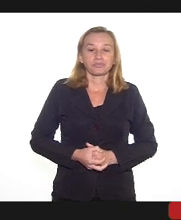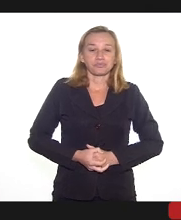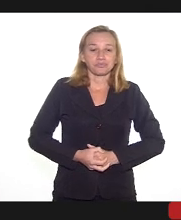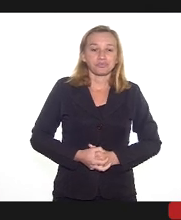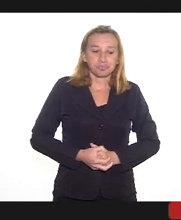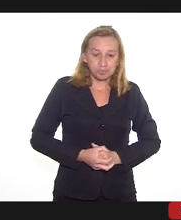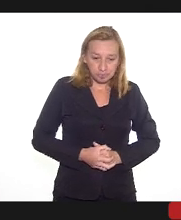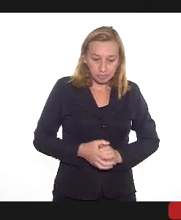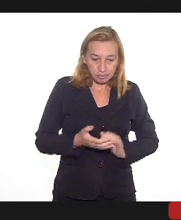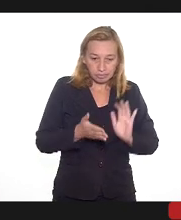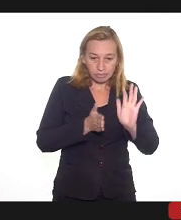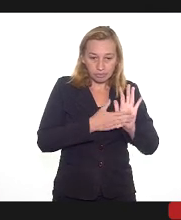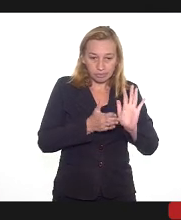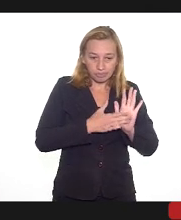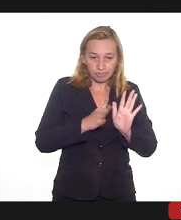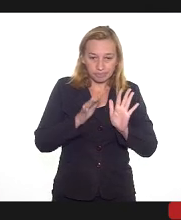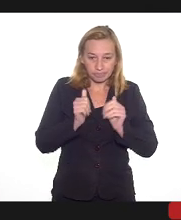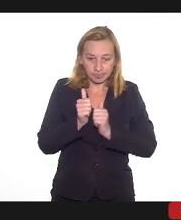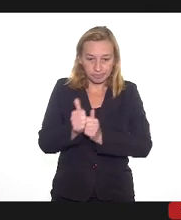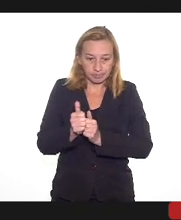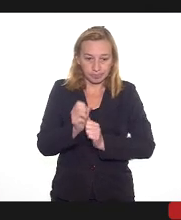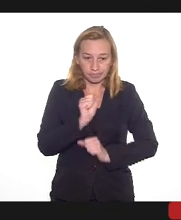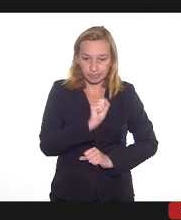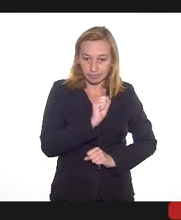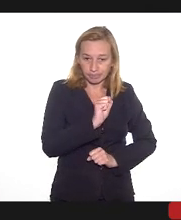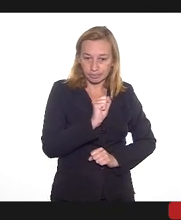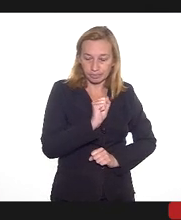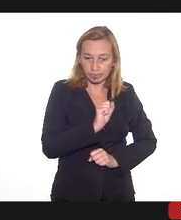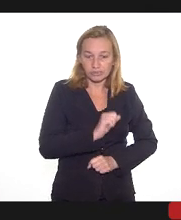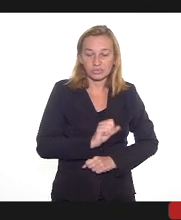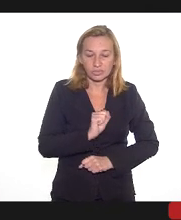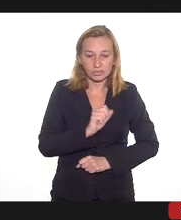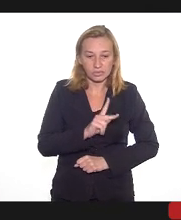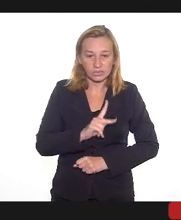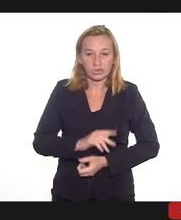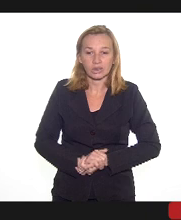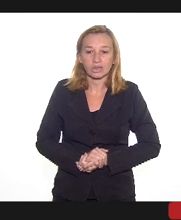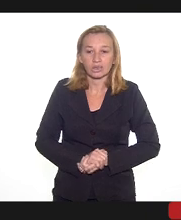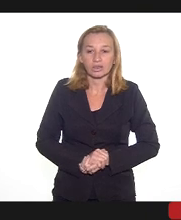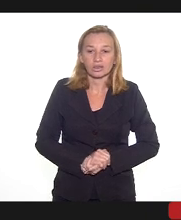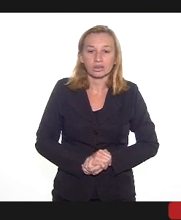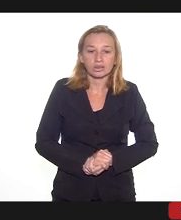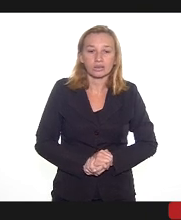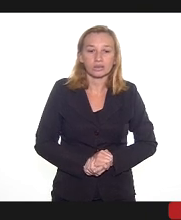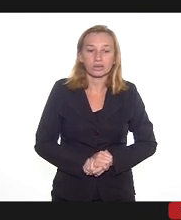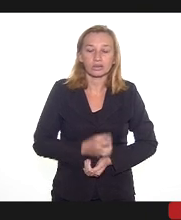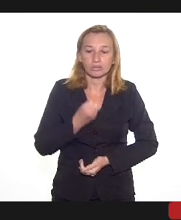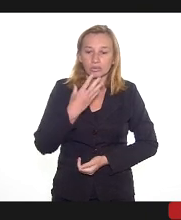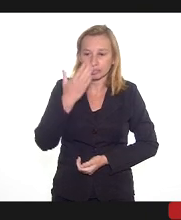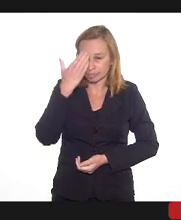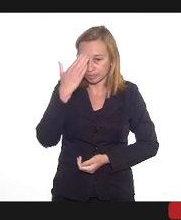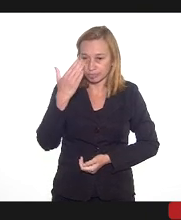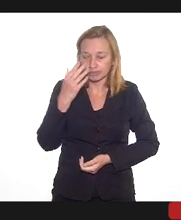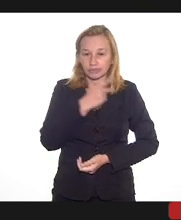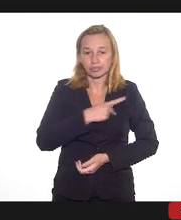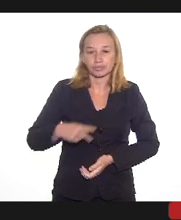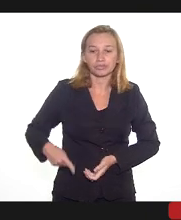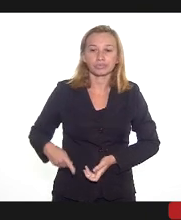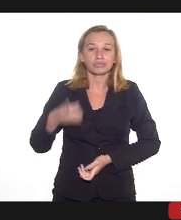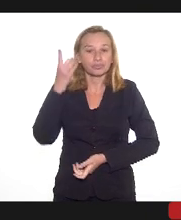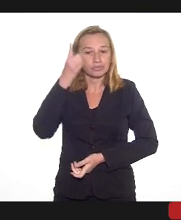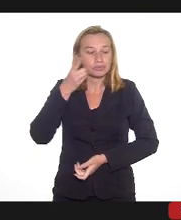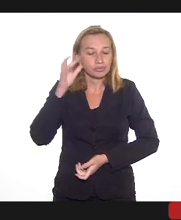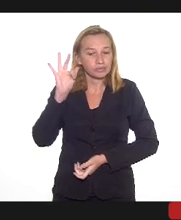fazer uma proposta de encaminhamento, se for possível, tá? Tudo bem. Bom, muito obrigado, presidente, deputado